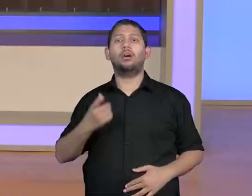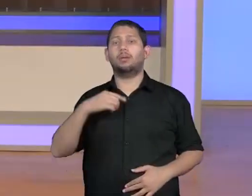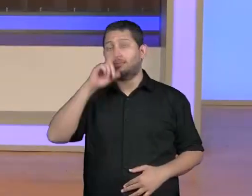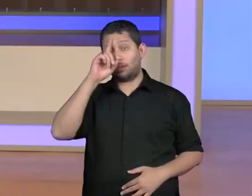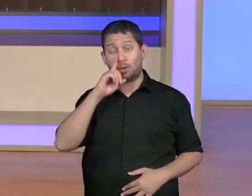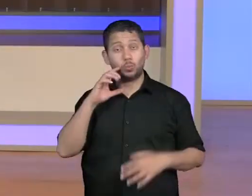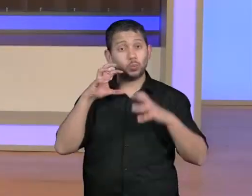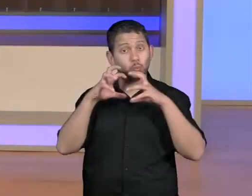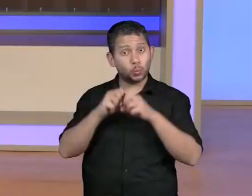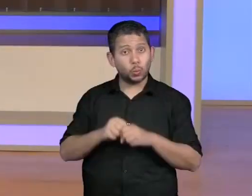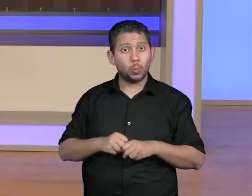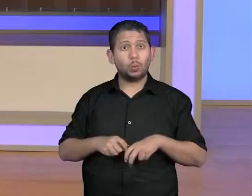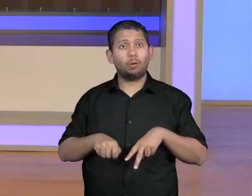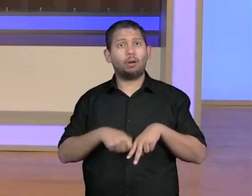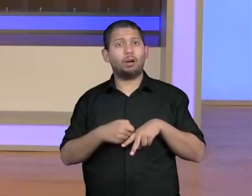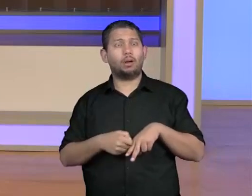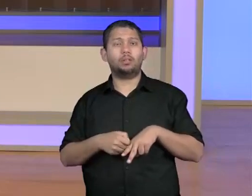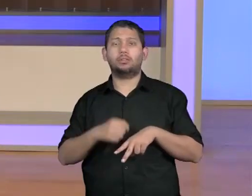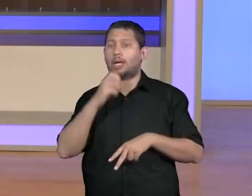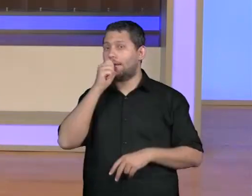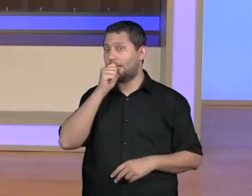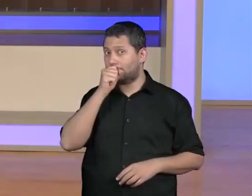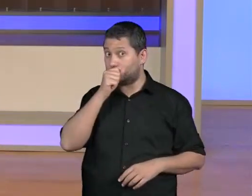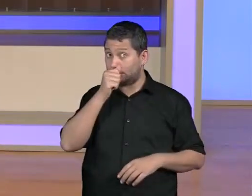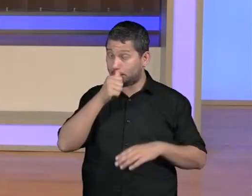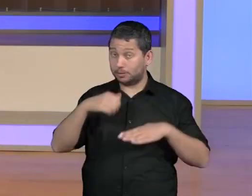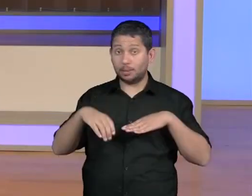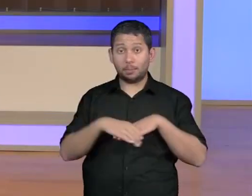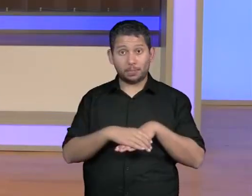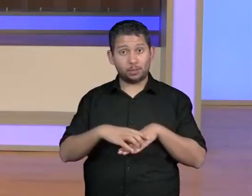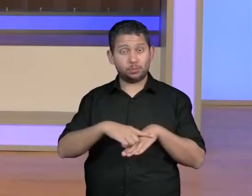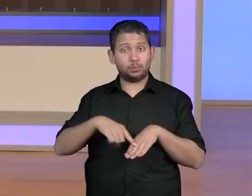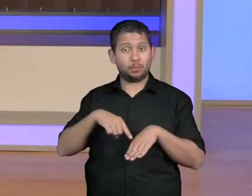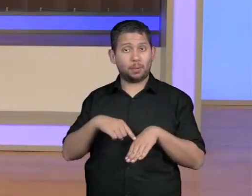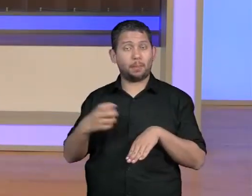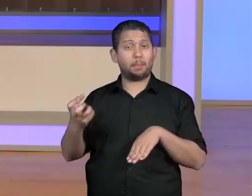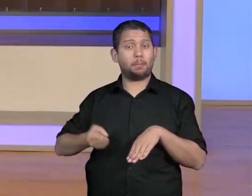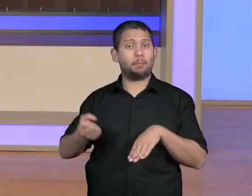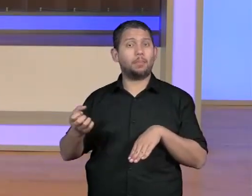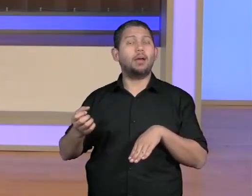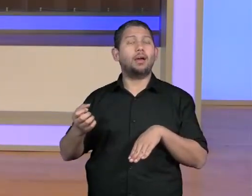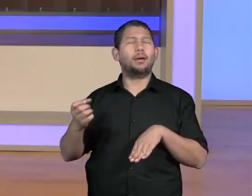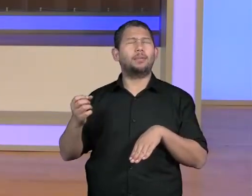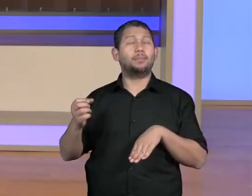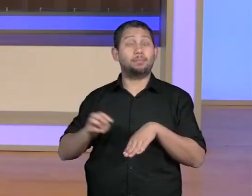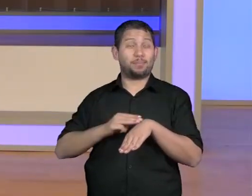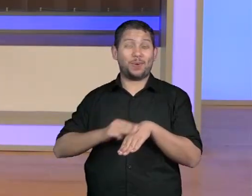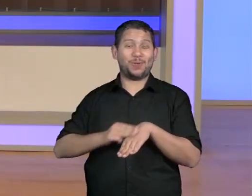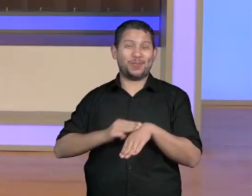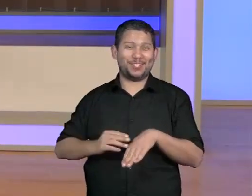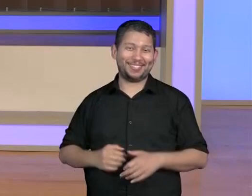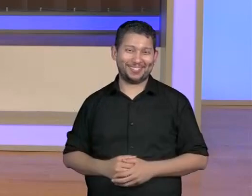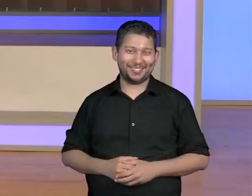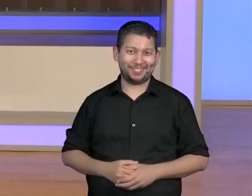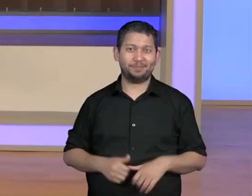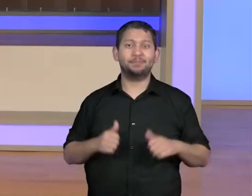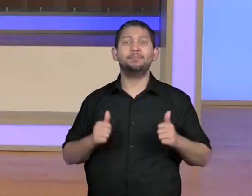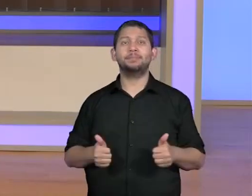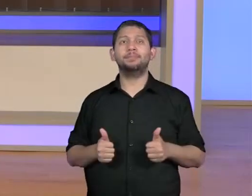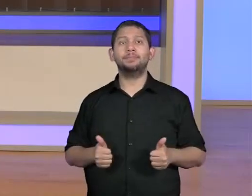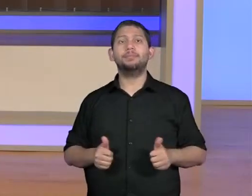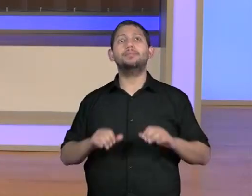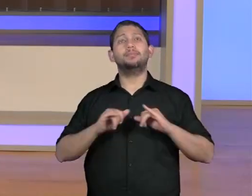uma calça marrom. E um sapatinho na cor marrom também, certo? Então, eu já disse para